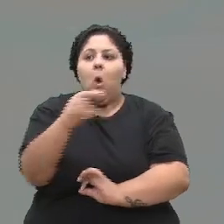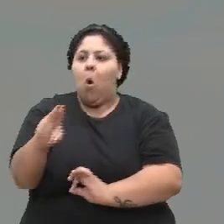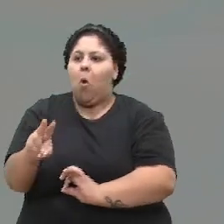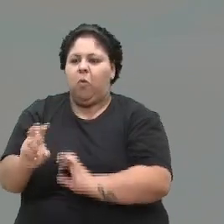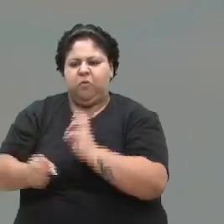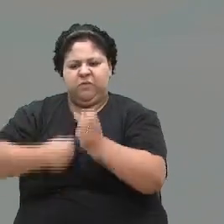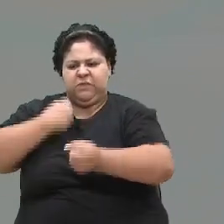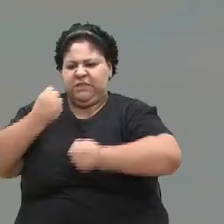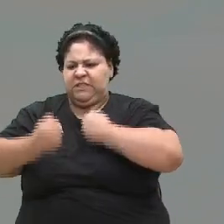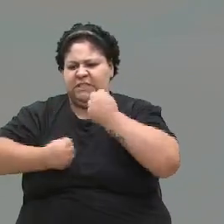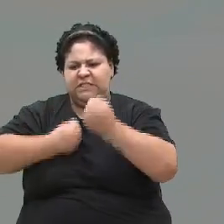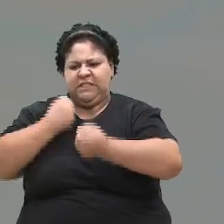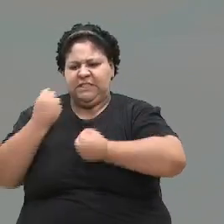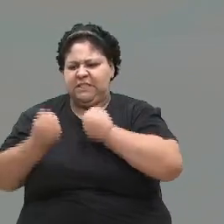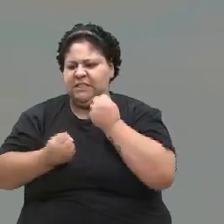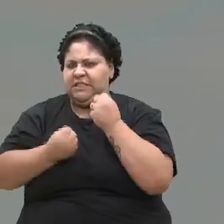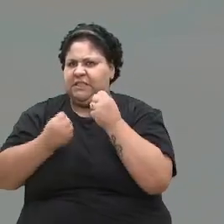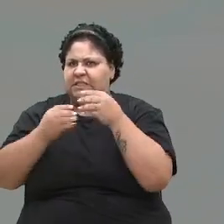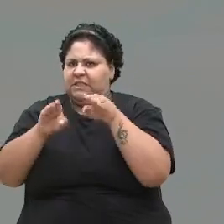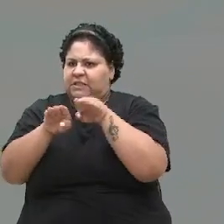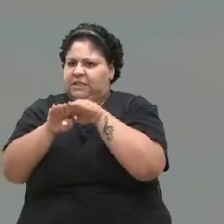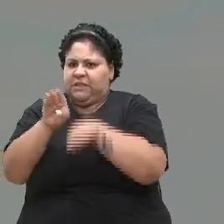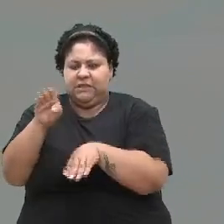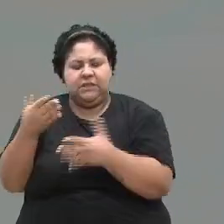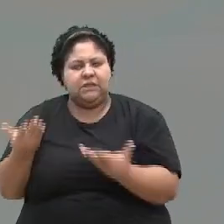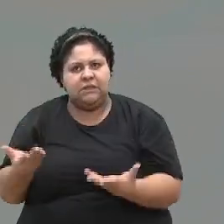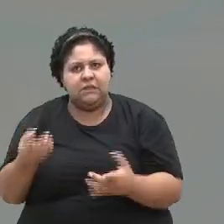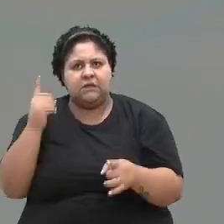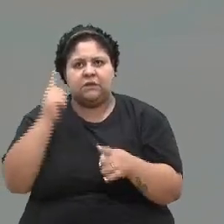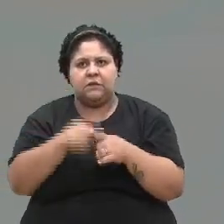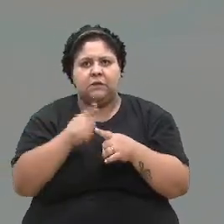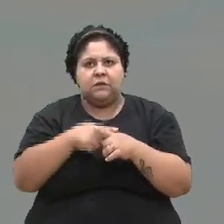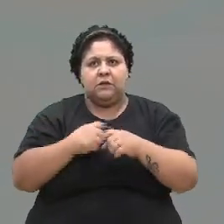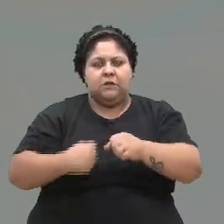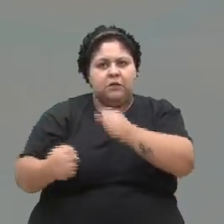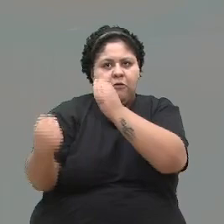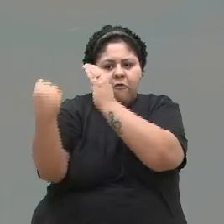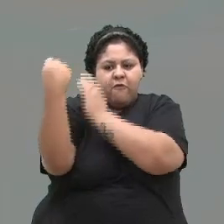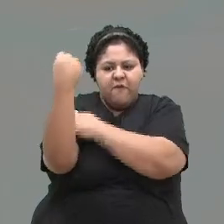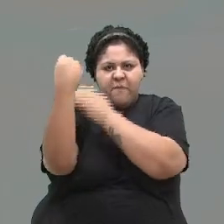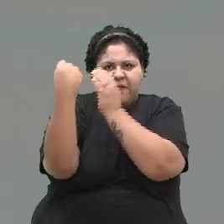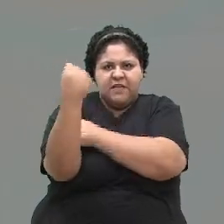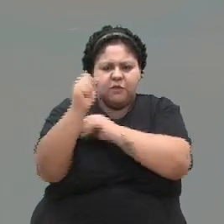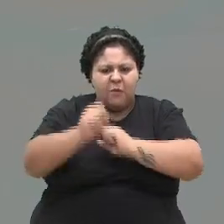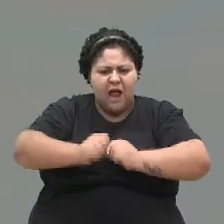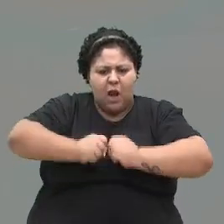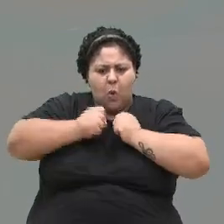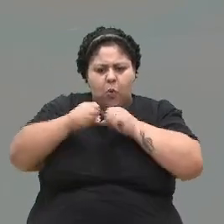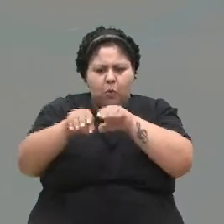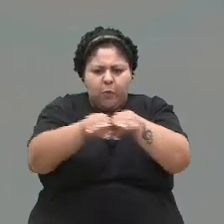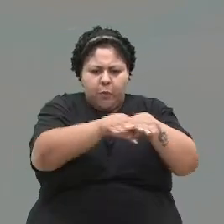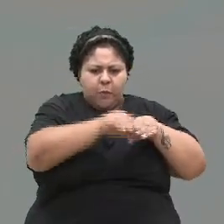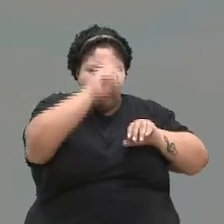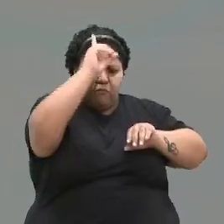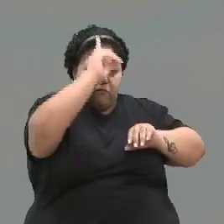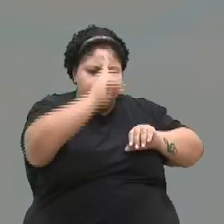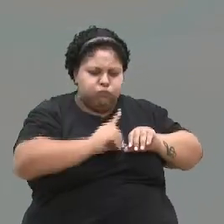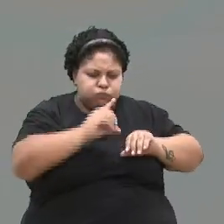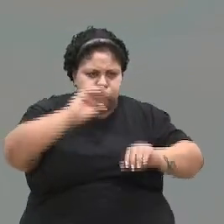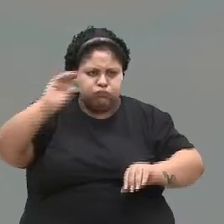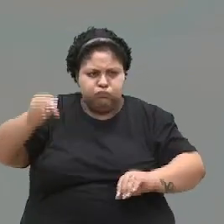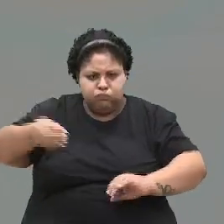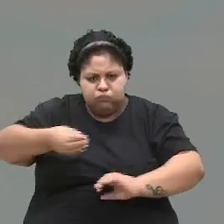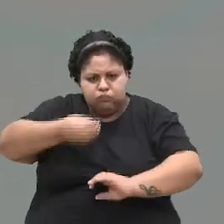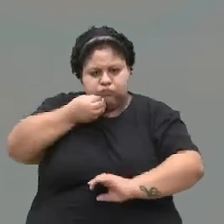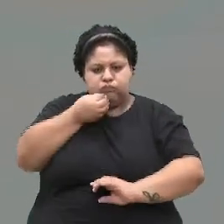indigna com as desigualdades. Porque o feminismo é a luta pela igualdade de direitos, de